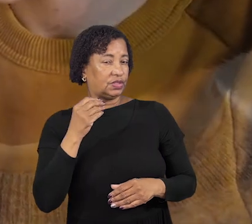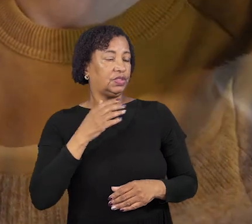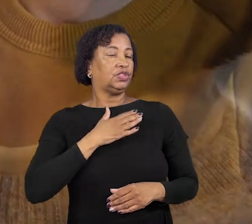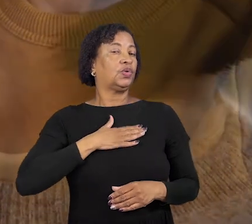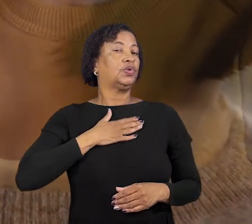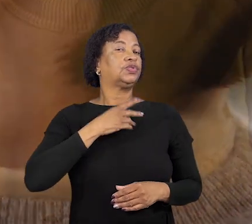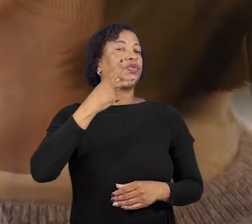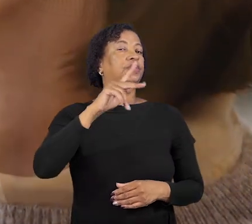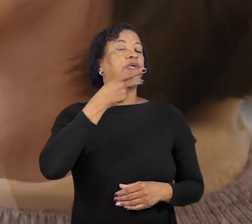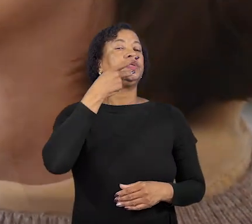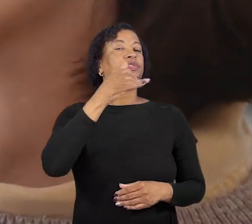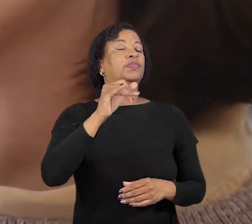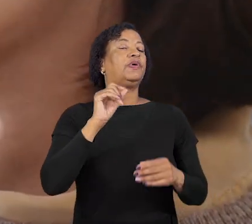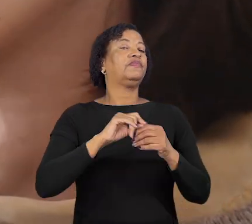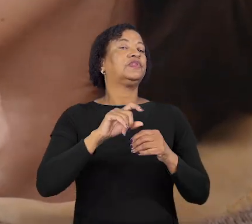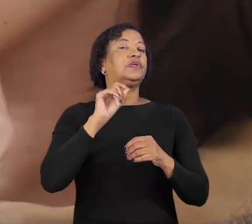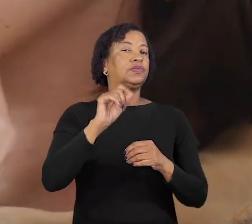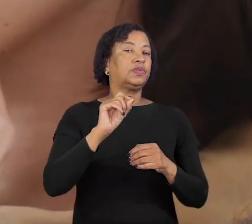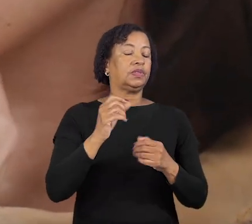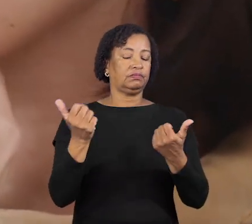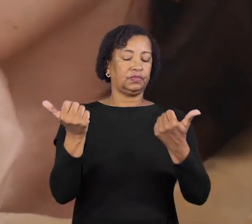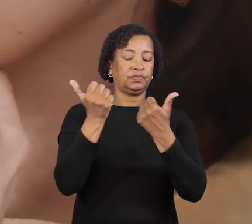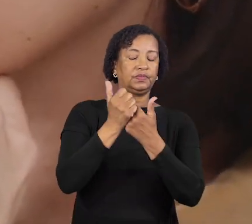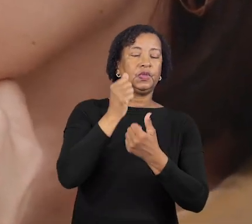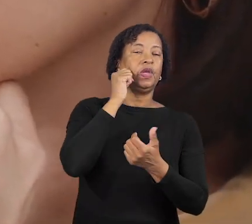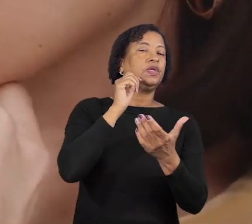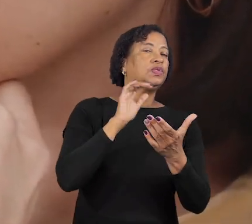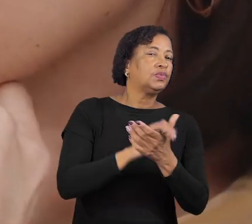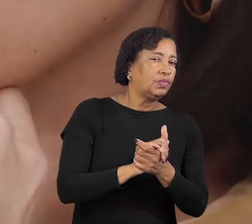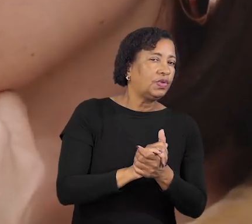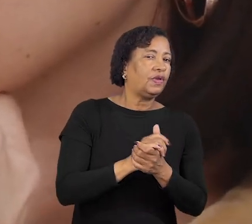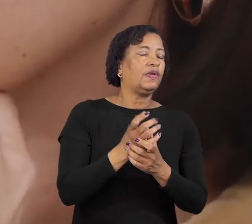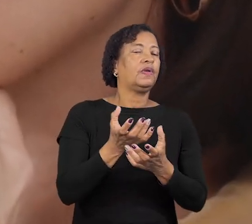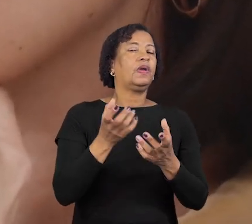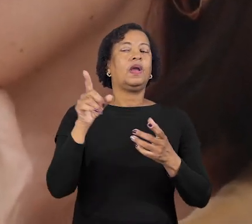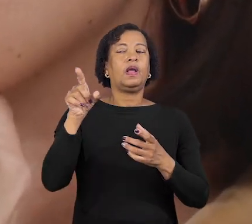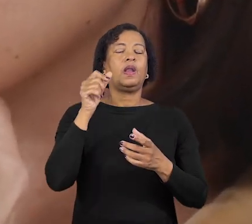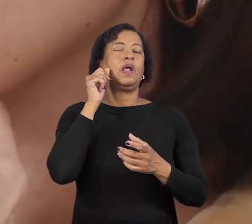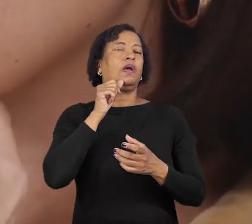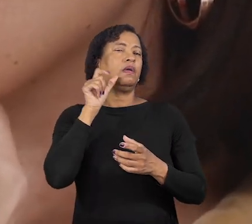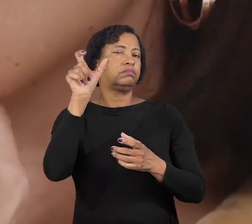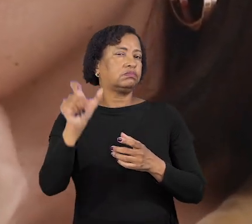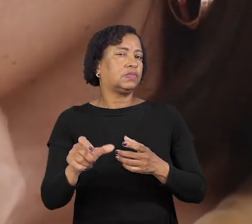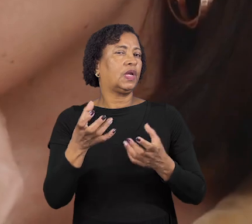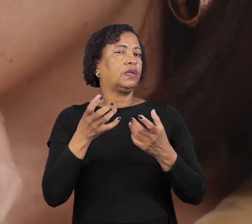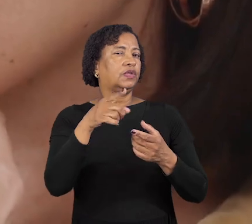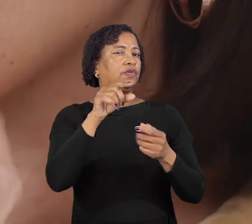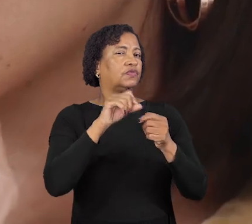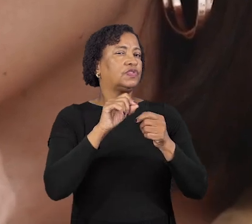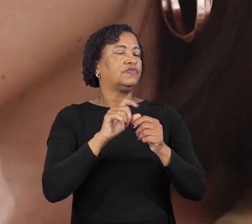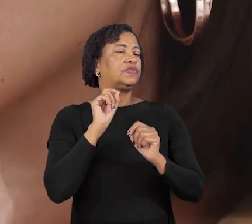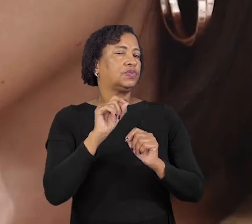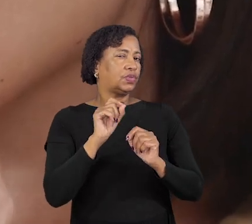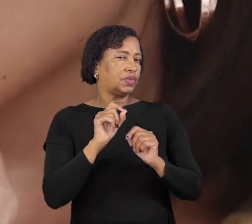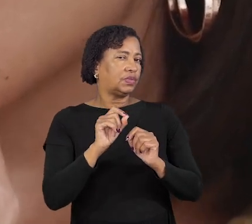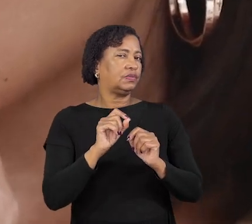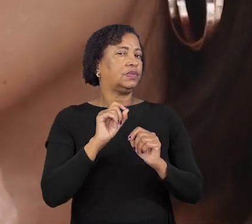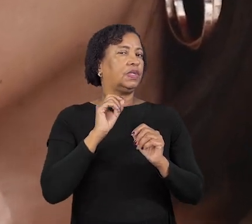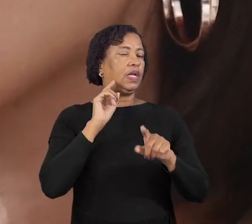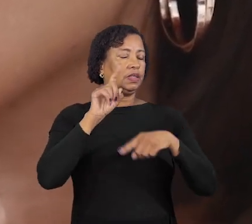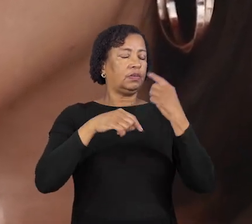pai fizesse? Coloque-se no lugar de sua mulher. O que ela gostaria que você fizesse? Depois de descobrir a